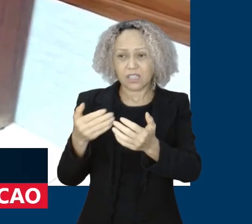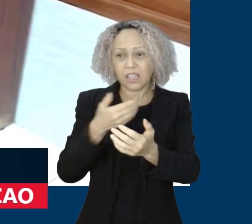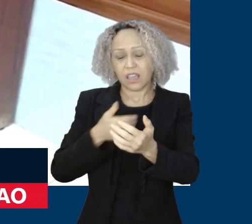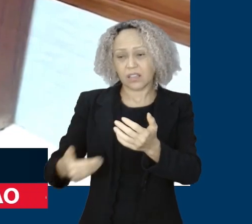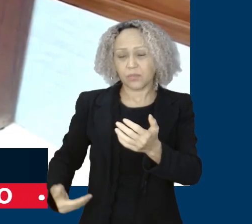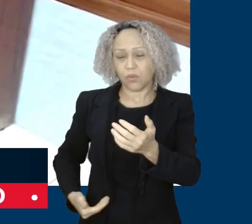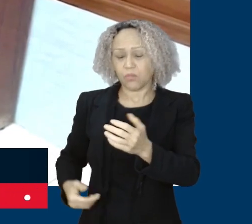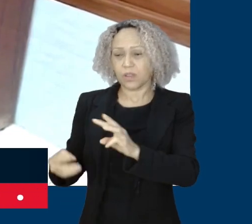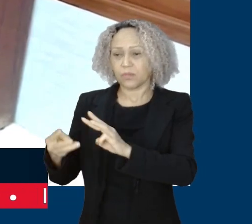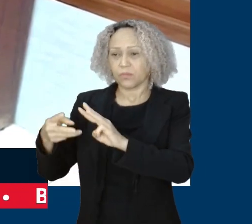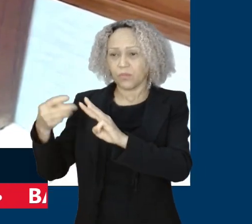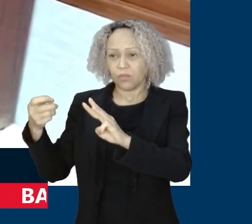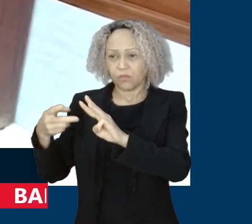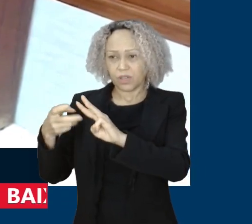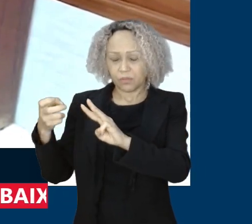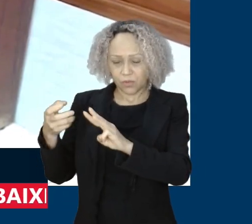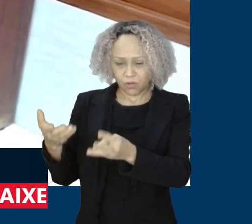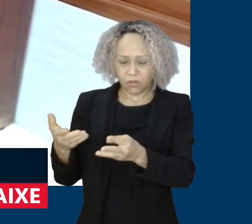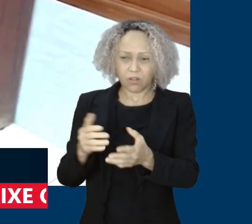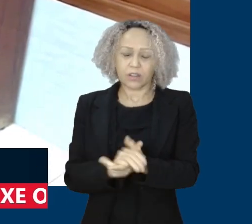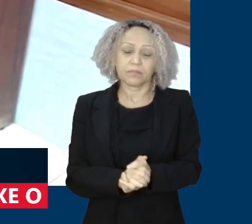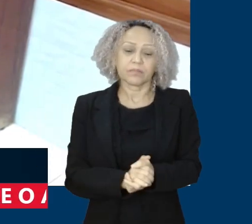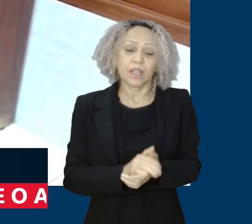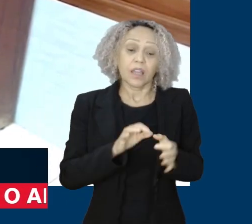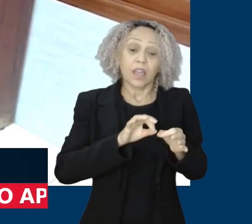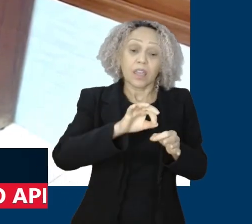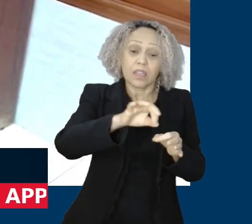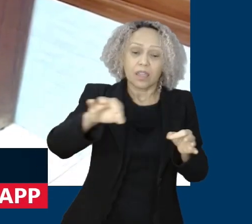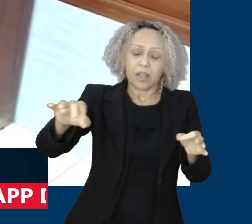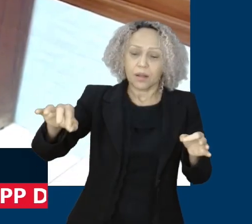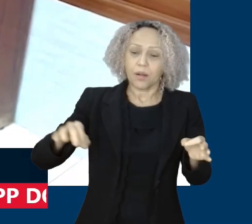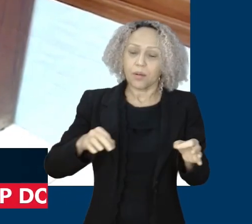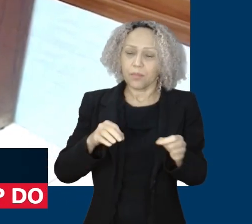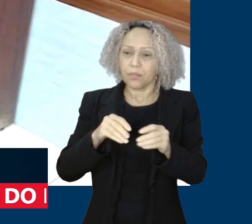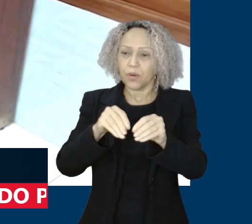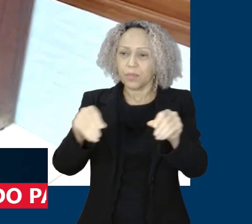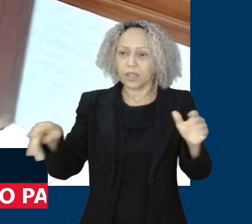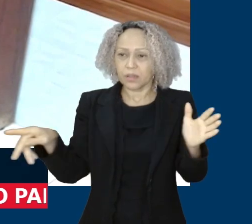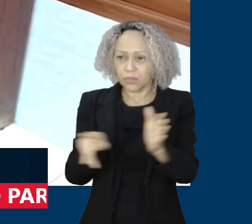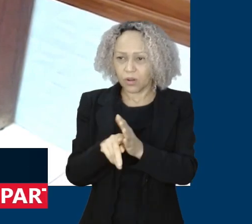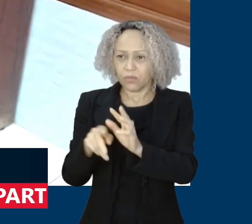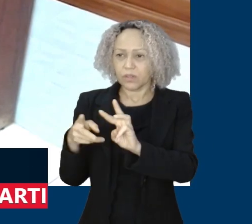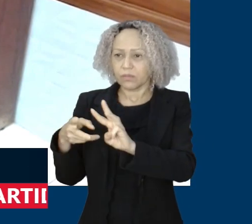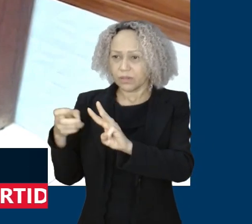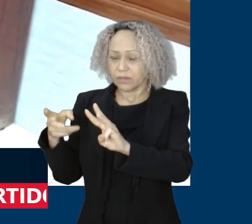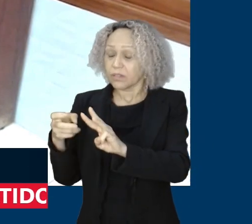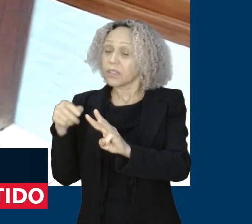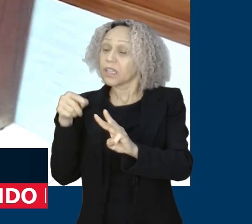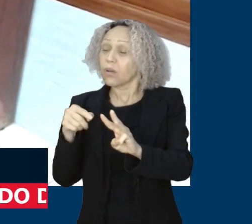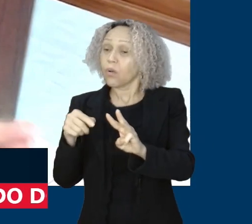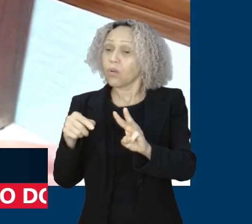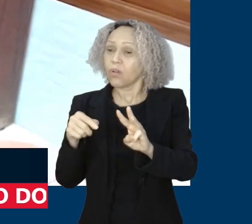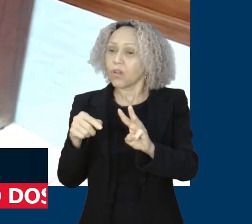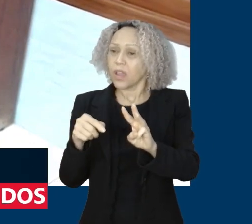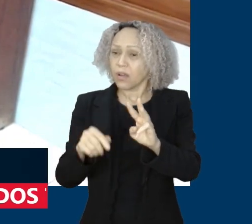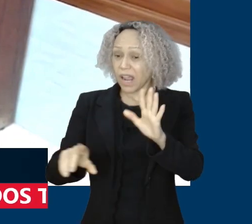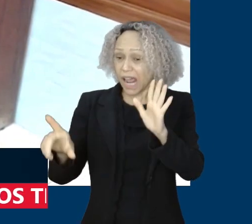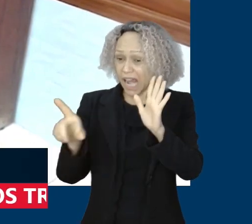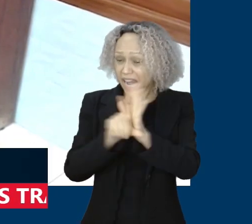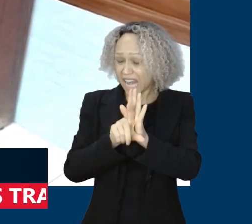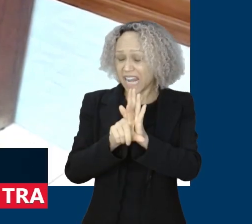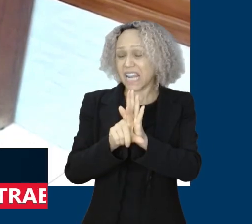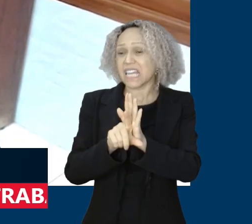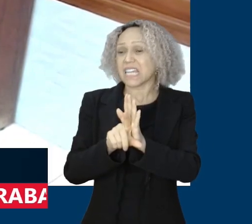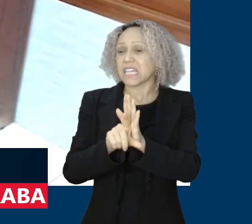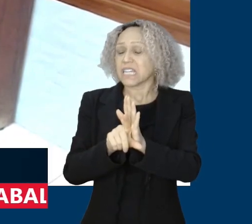liberdade e à propriedade dos povos indígenas você querer aplicar esse tal de marco temporal. Mesmo tempo, nós